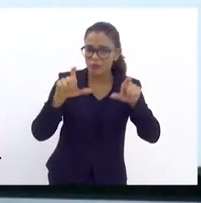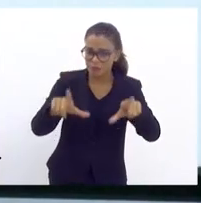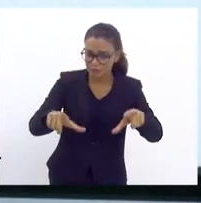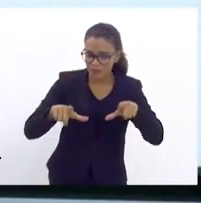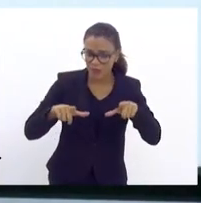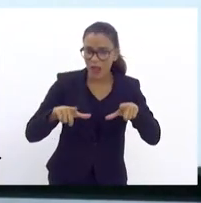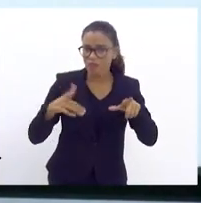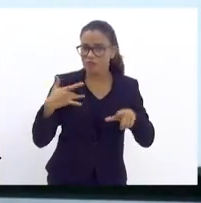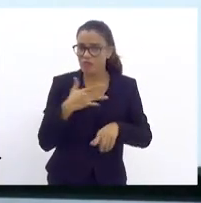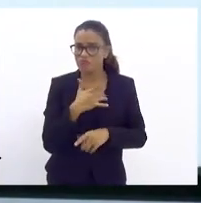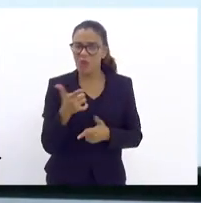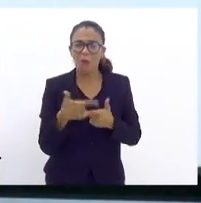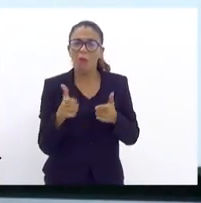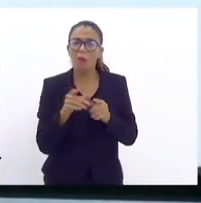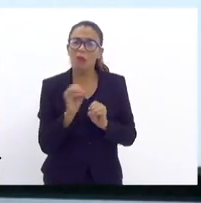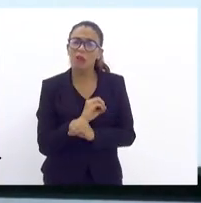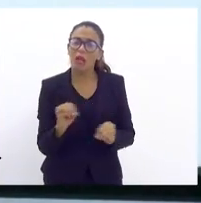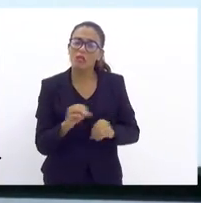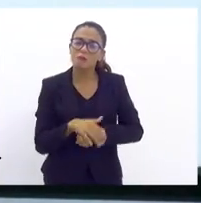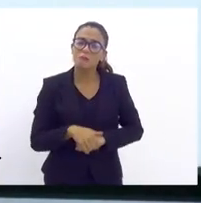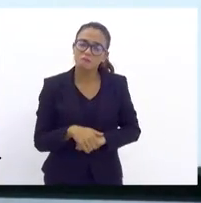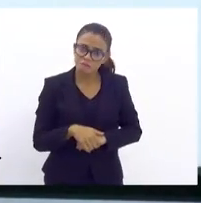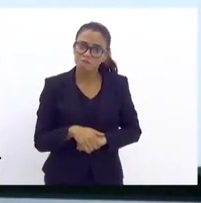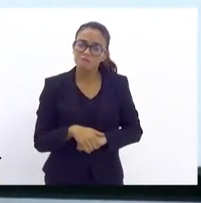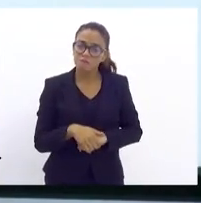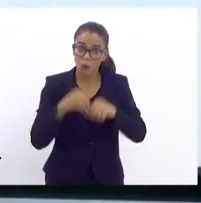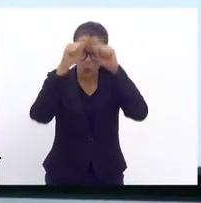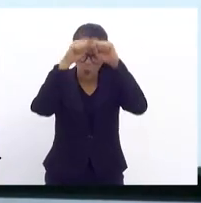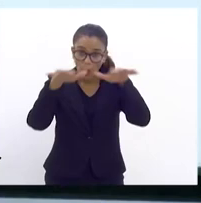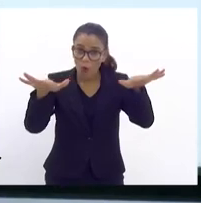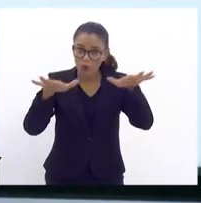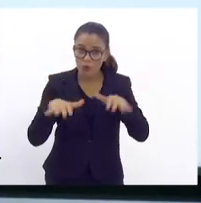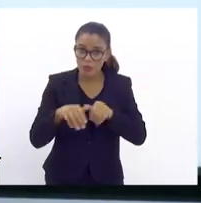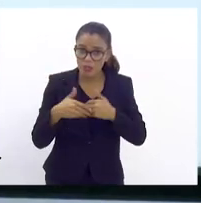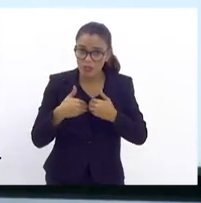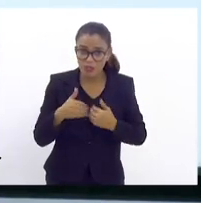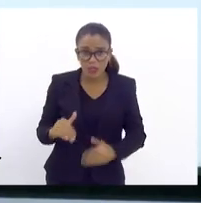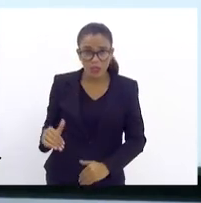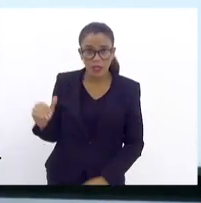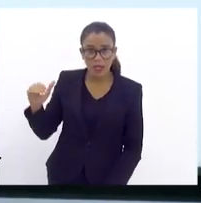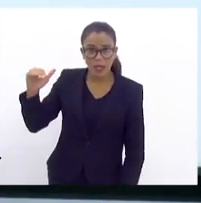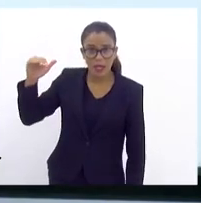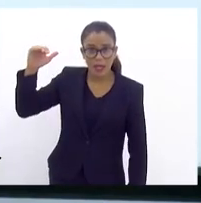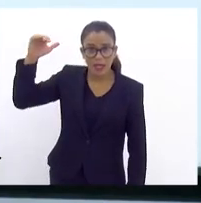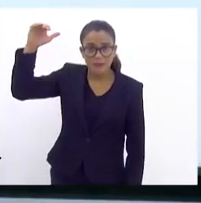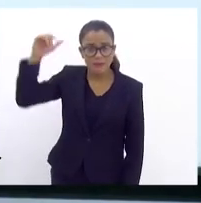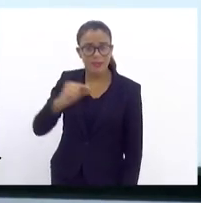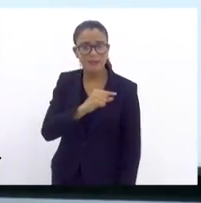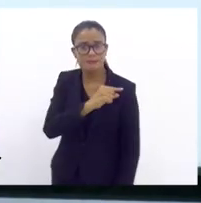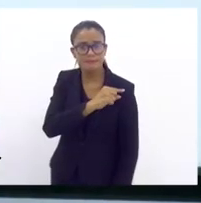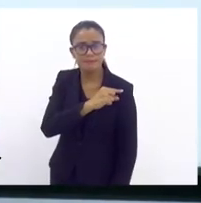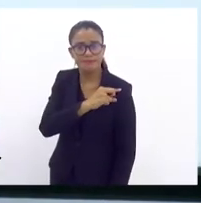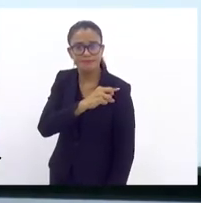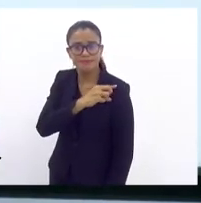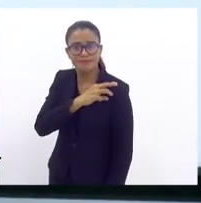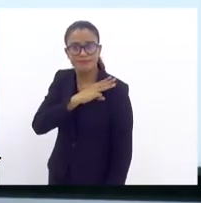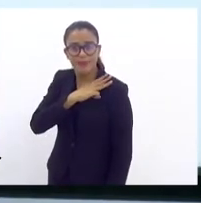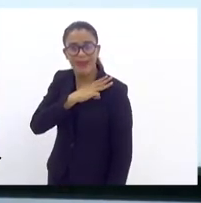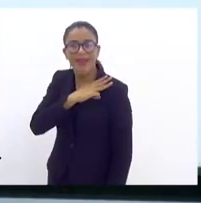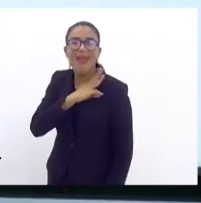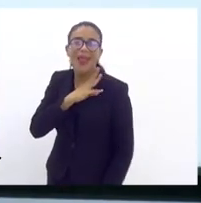não temos mais problema nenhum o autista cresce ele entra no ensino médio ele vira